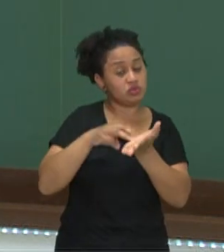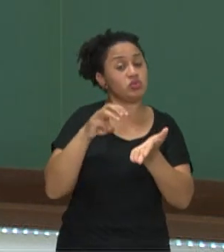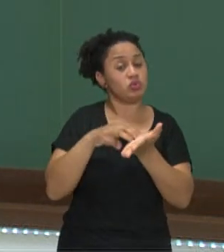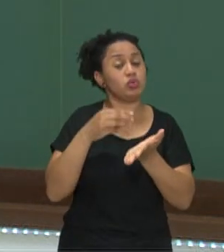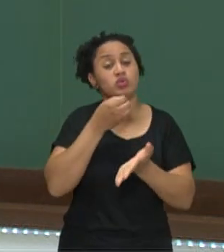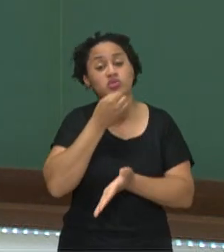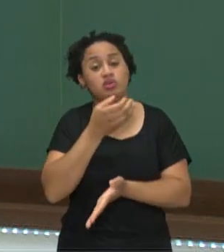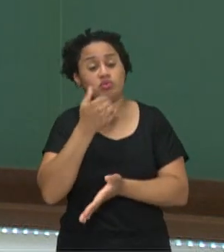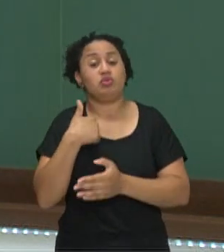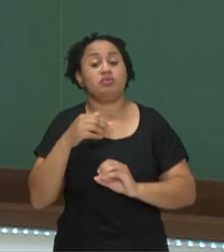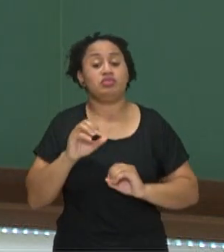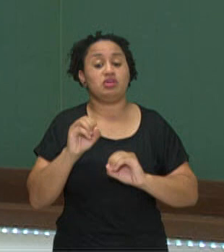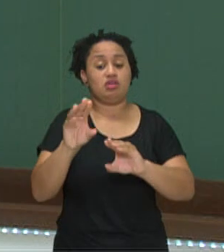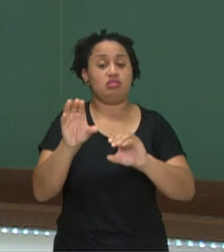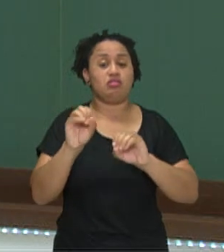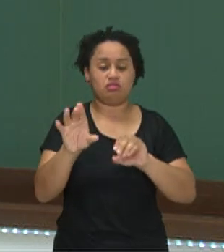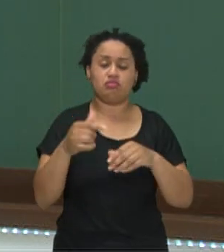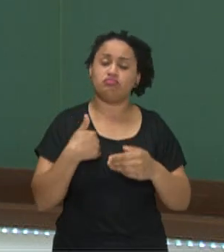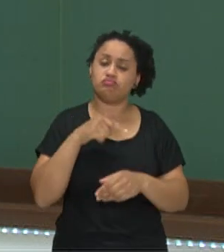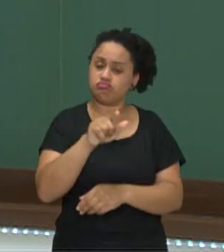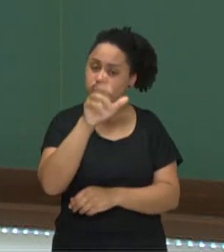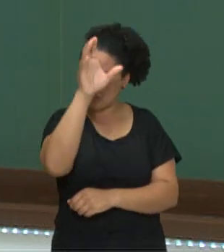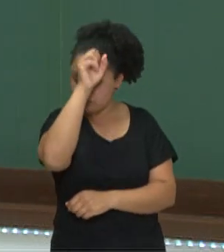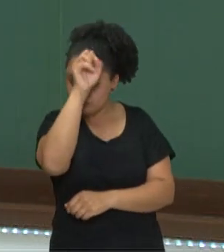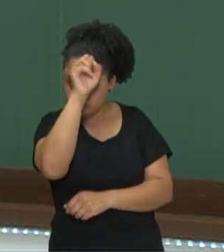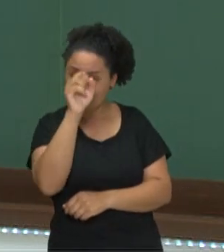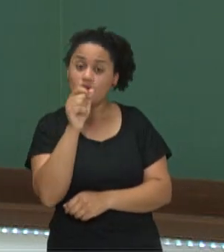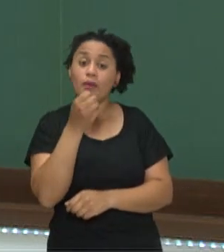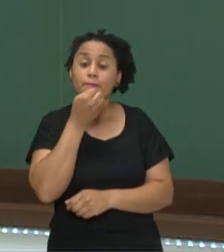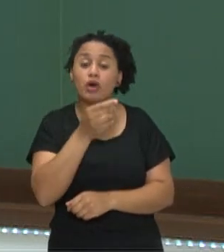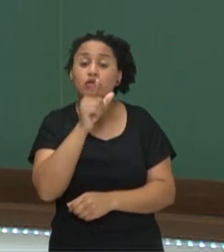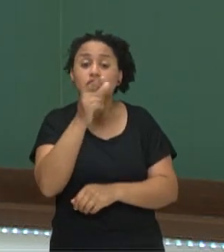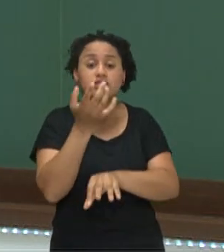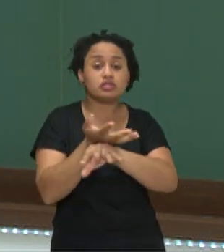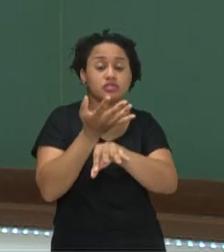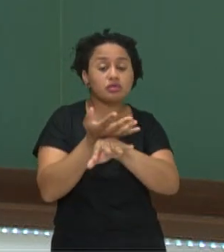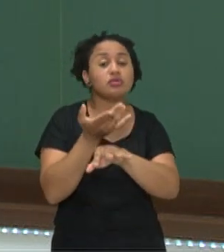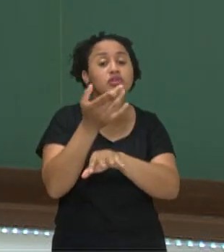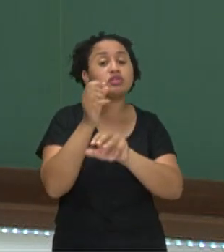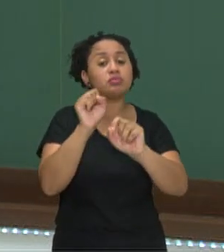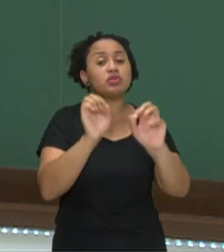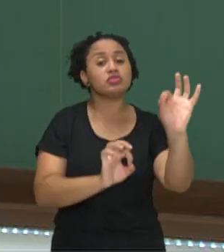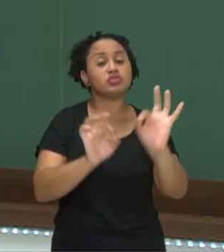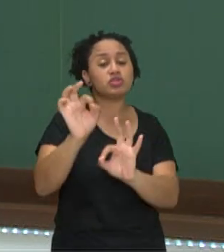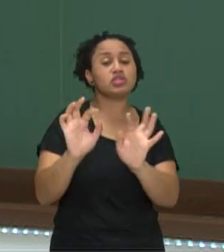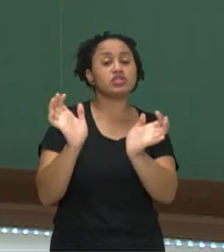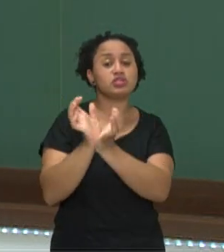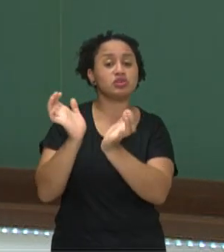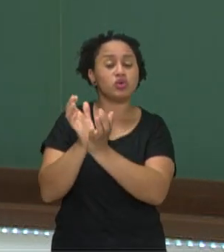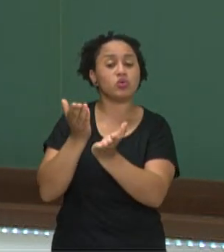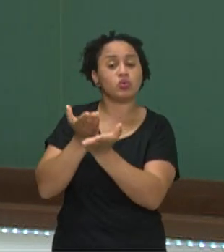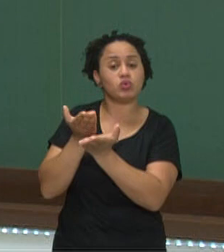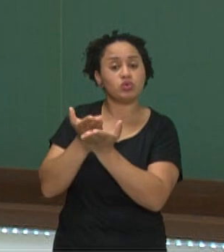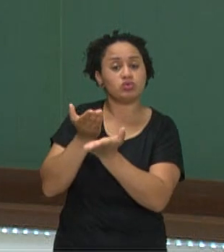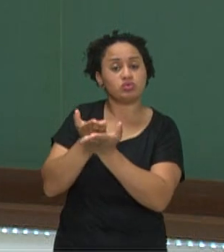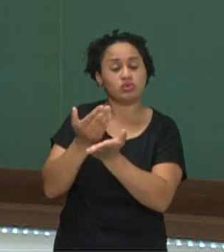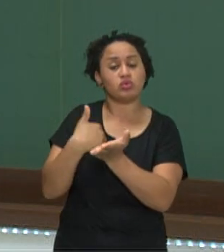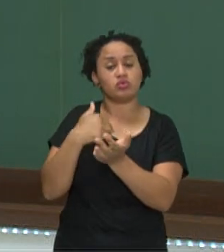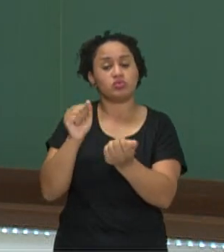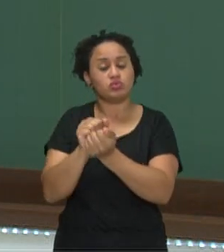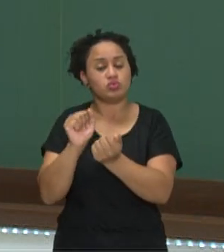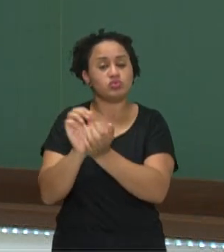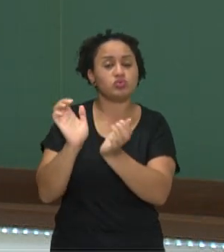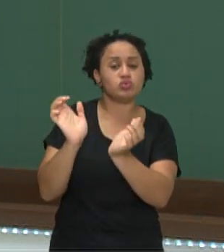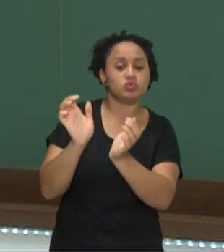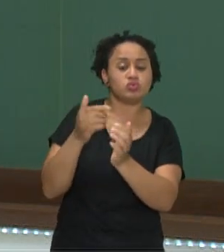ensinar os outros. Então você que aprende, manda bem em uma disciplina, você pode organizar um grupo de estudos, né, com os teus colegas via Meet